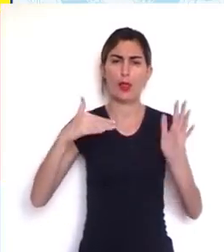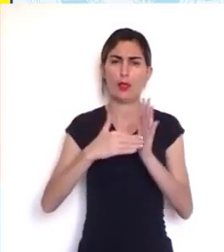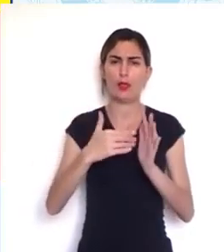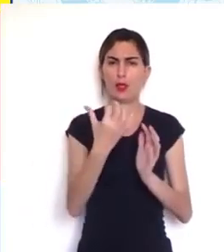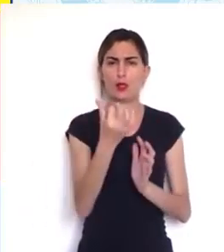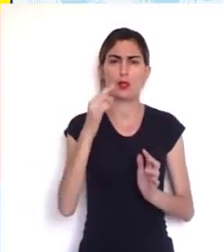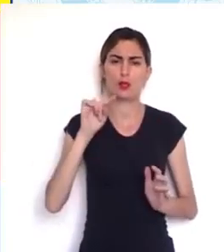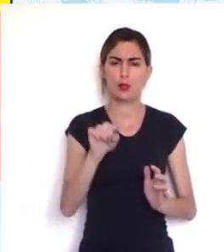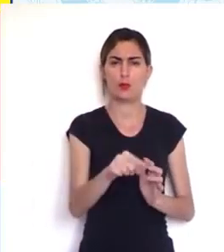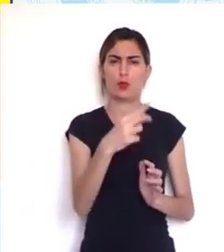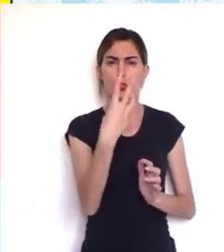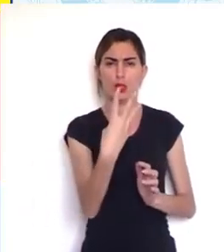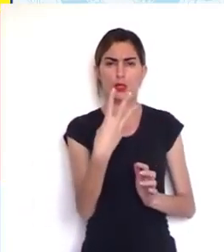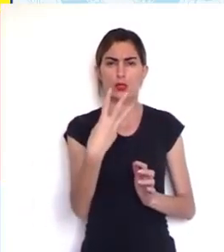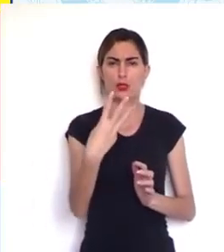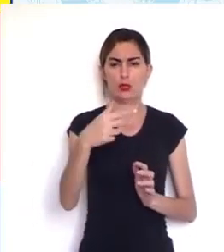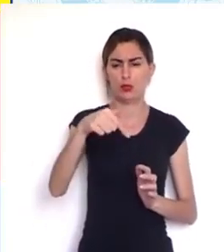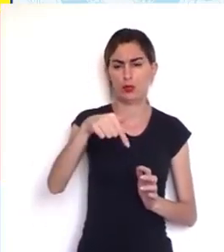até